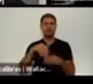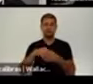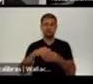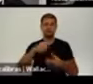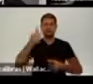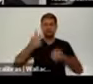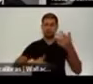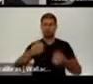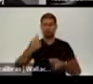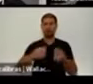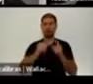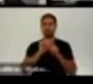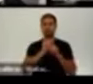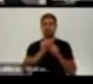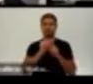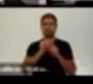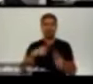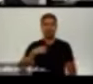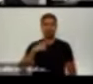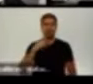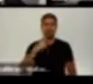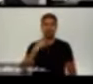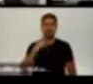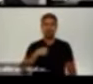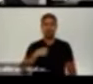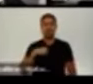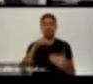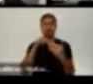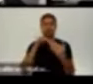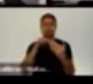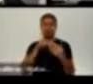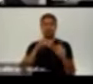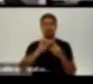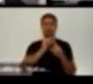relatora, eu não tenho dúvidas, já acompanho a relatora inteiramente. Agradeço.